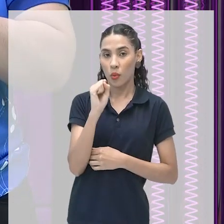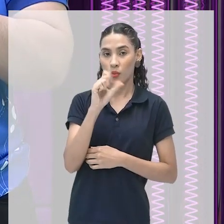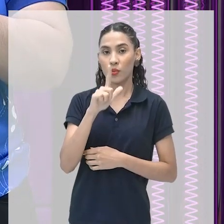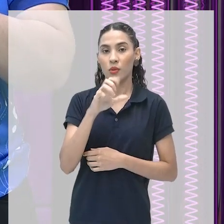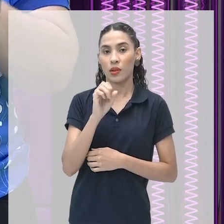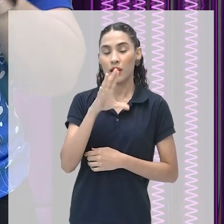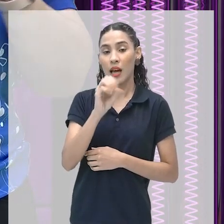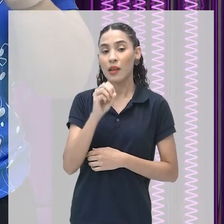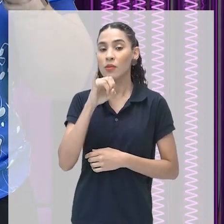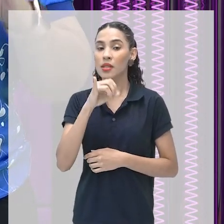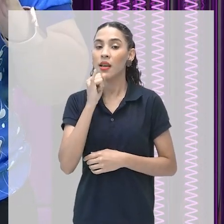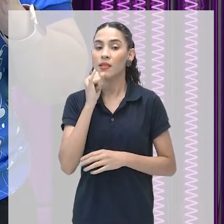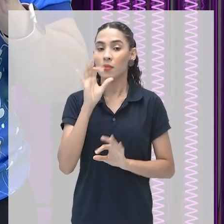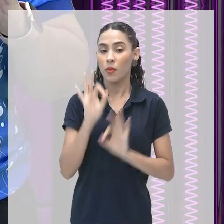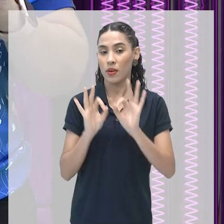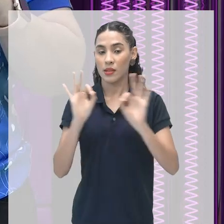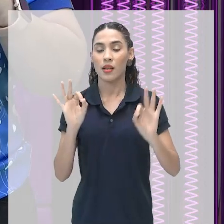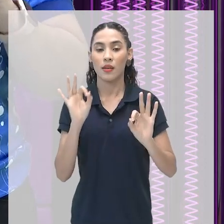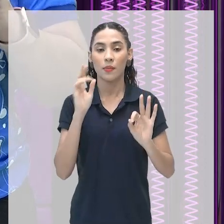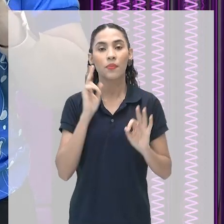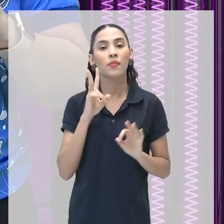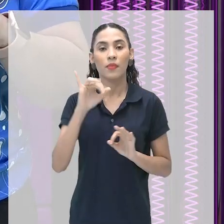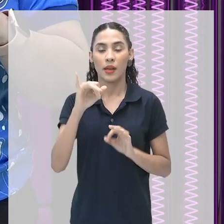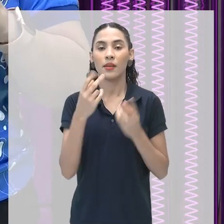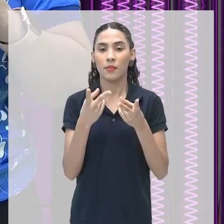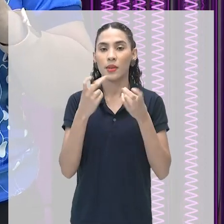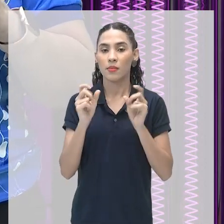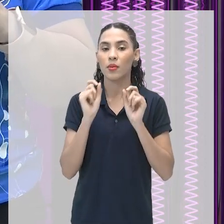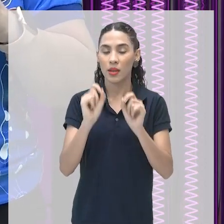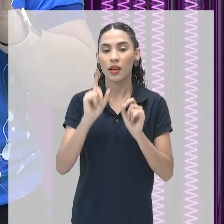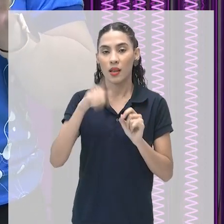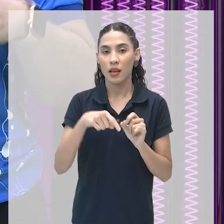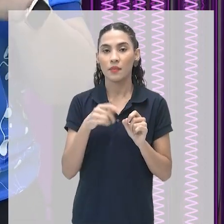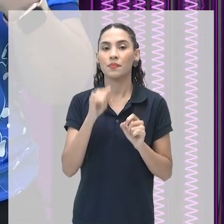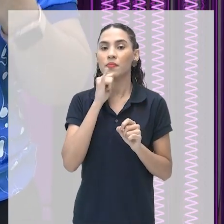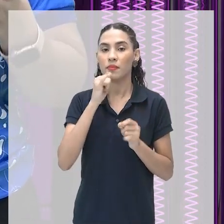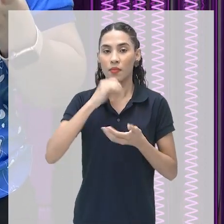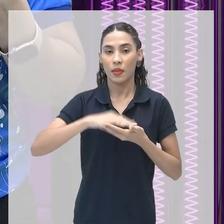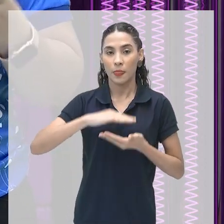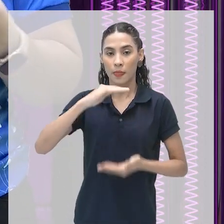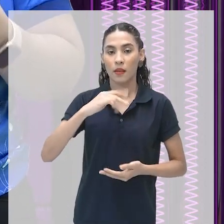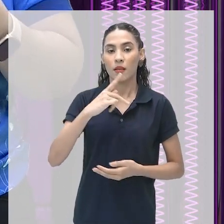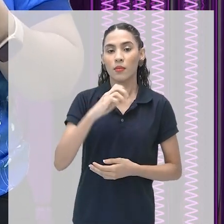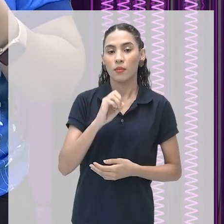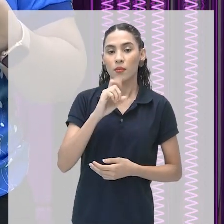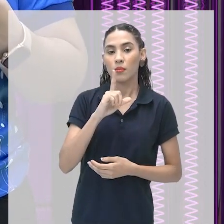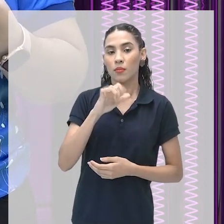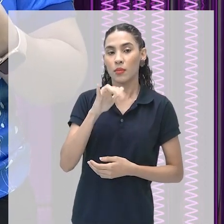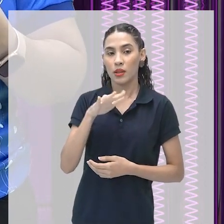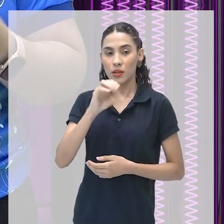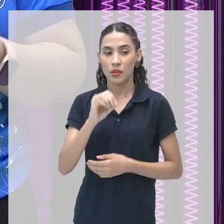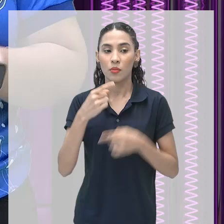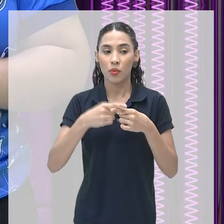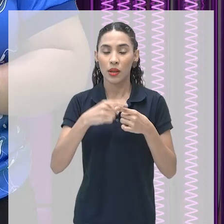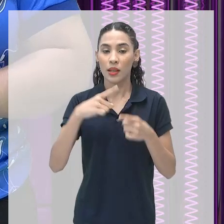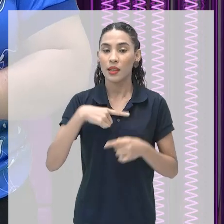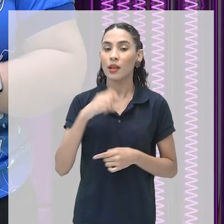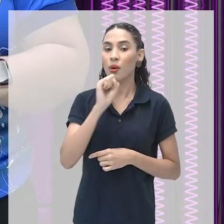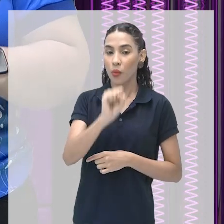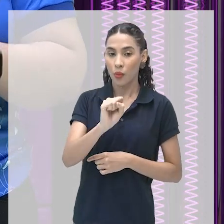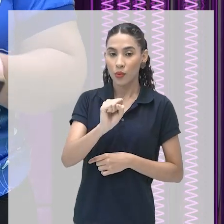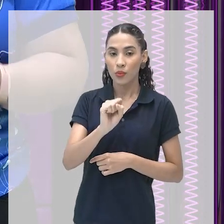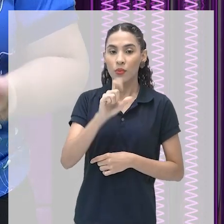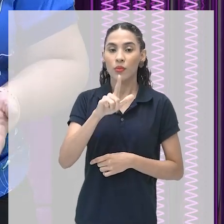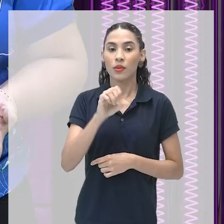gente fosse só retirar a base para olhar, a gente ia ver que é um polígono chamado octógono, porque tem 8 lados, tá